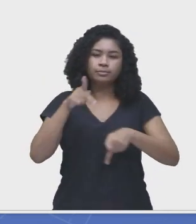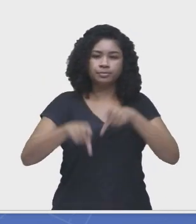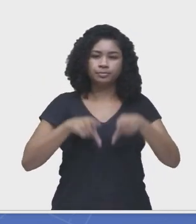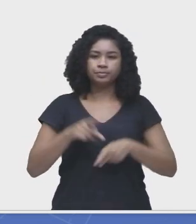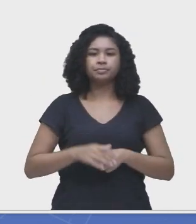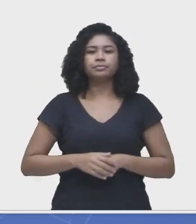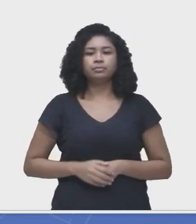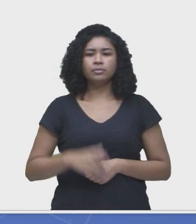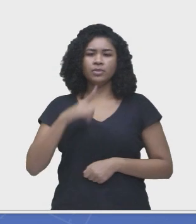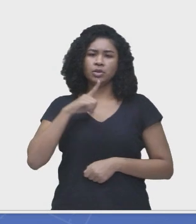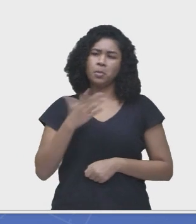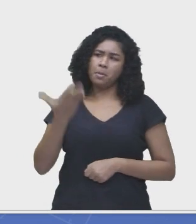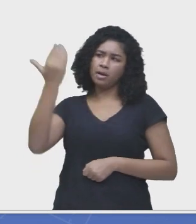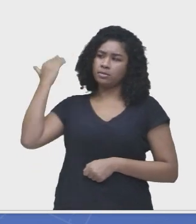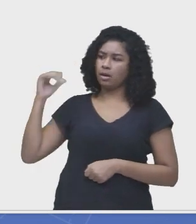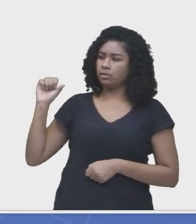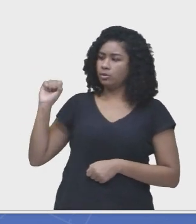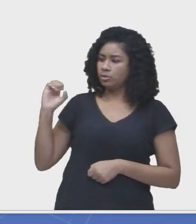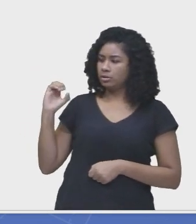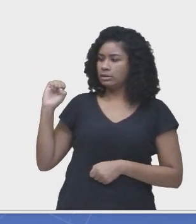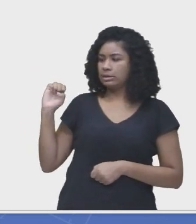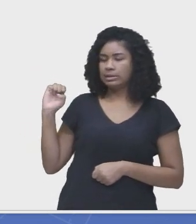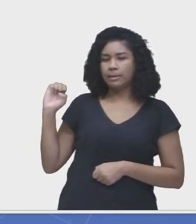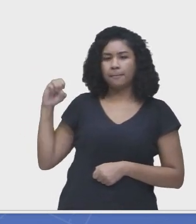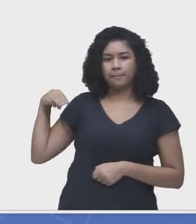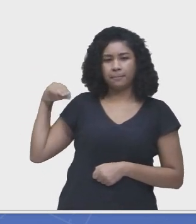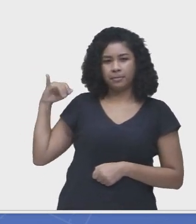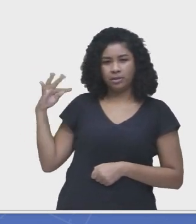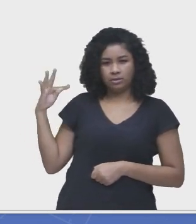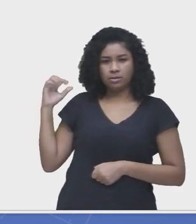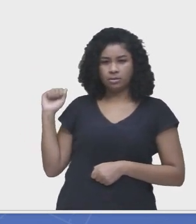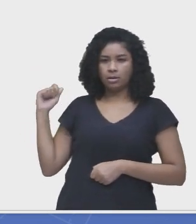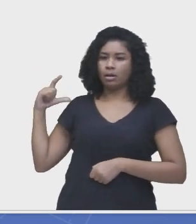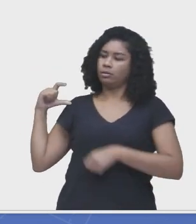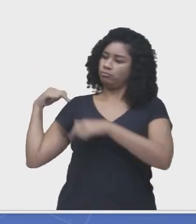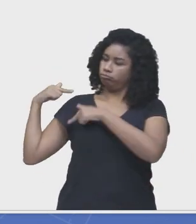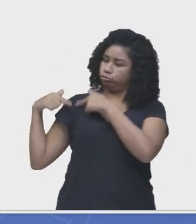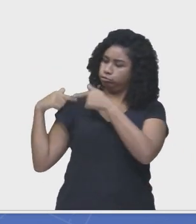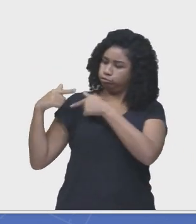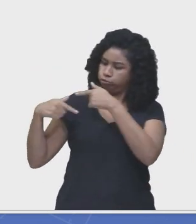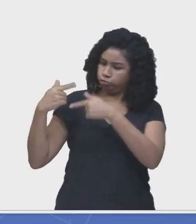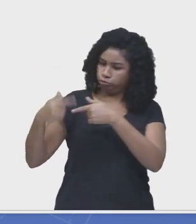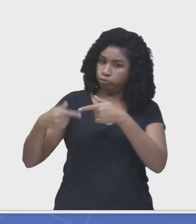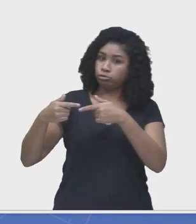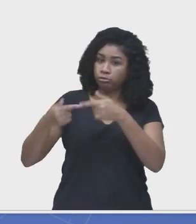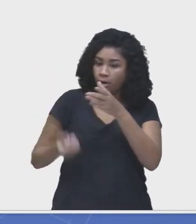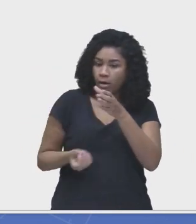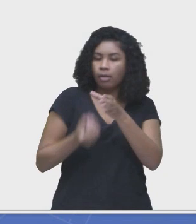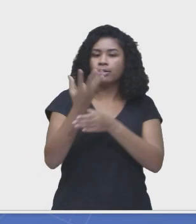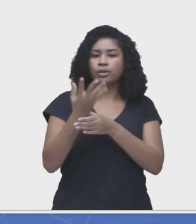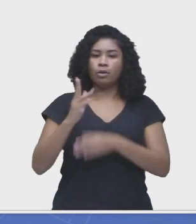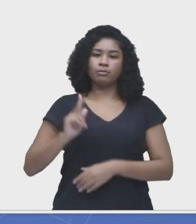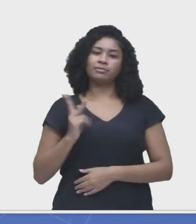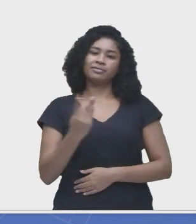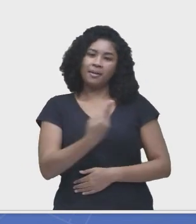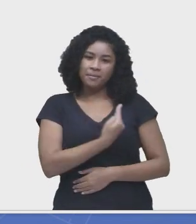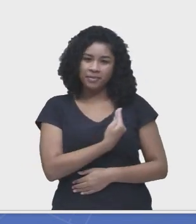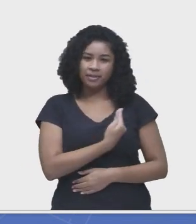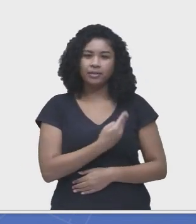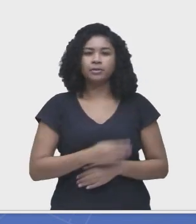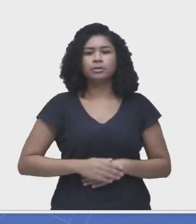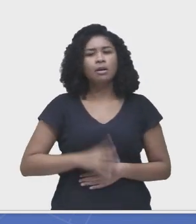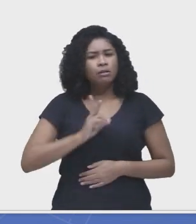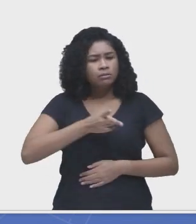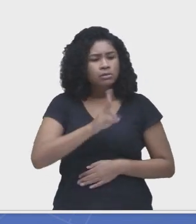os hebreus viviam em constante deslocamento. Então, olha só, presta atenção aqui. Os hebreus, muitos de vocês,